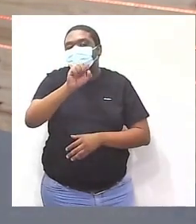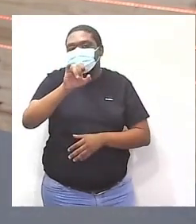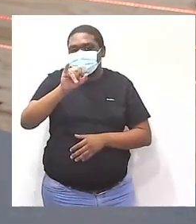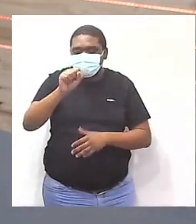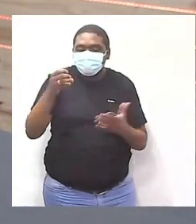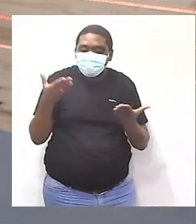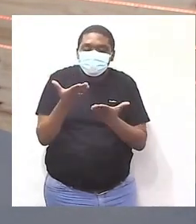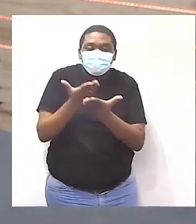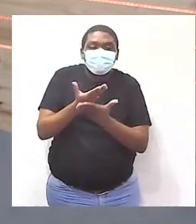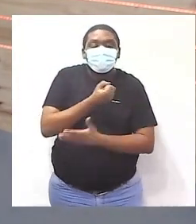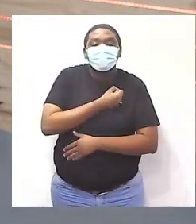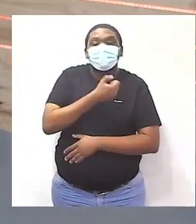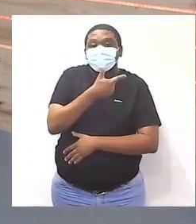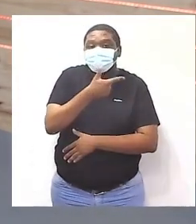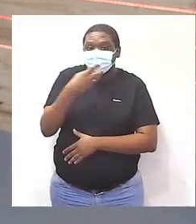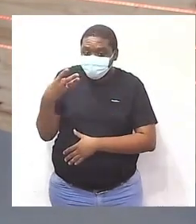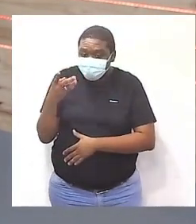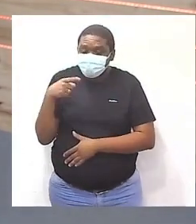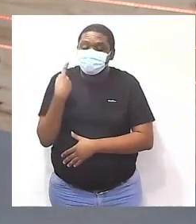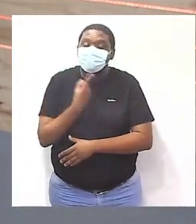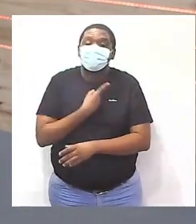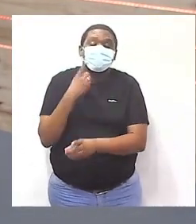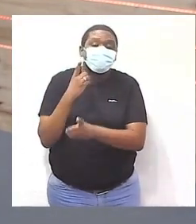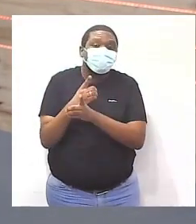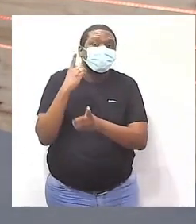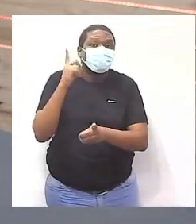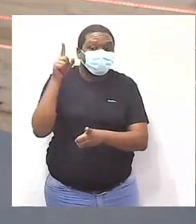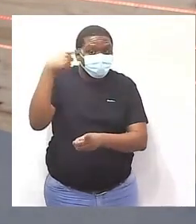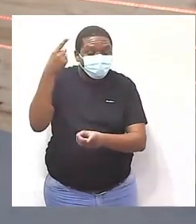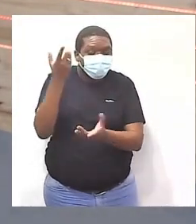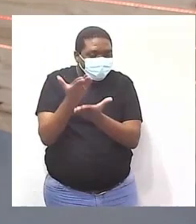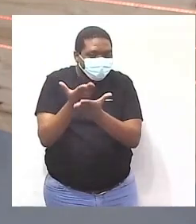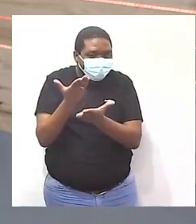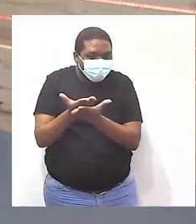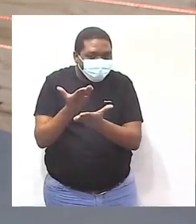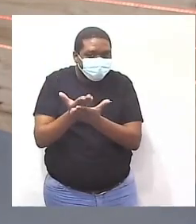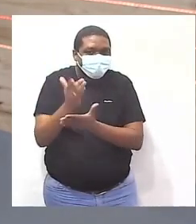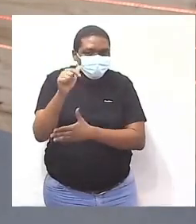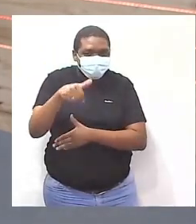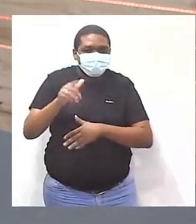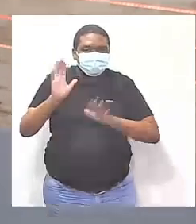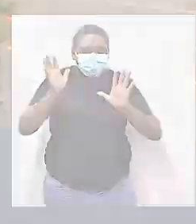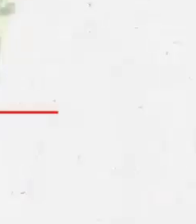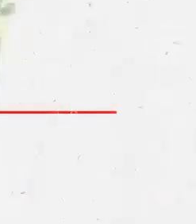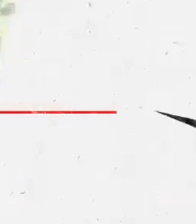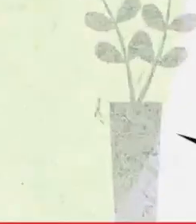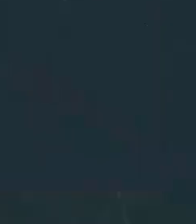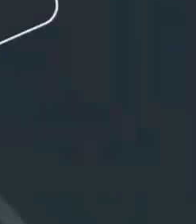aula de número 24 e a gente se encontra aí na próxima aula do EducaPR.